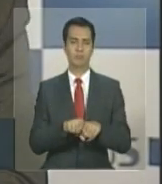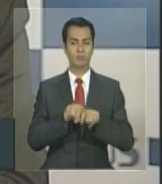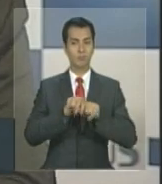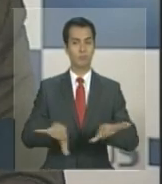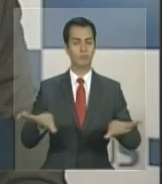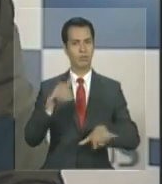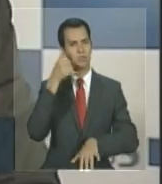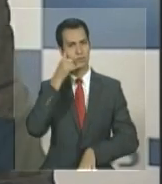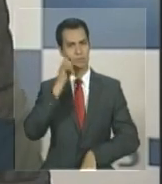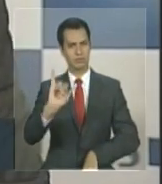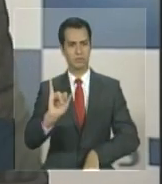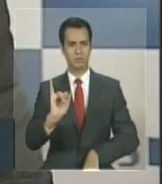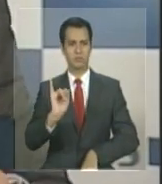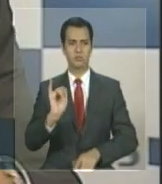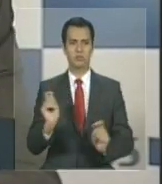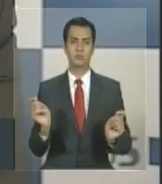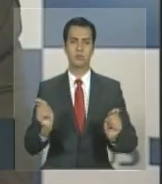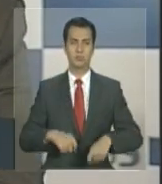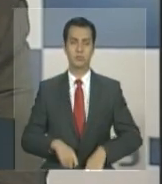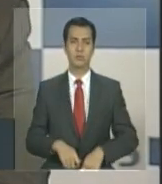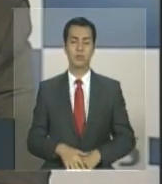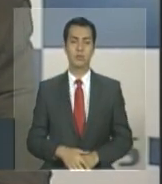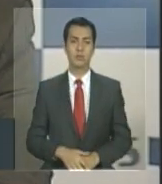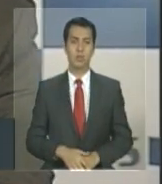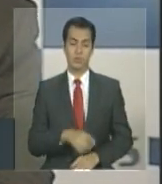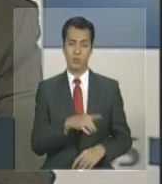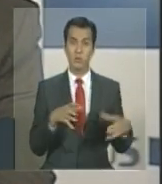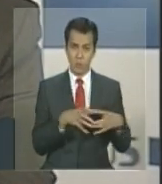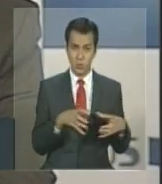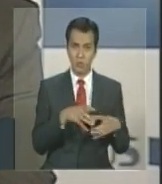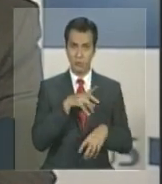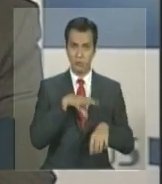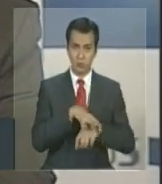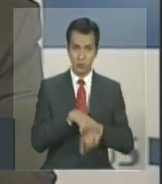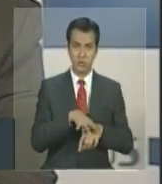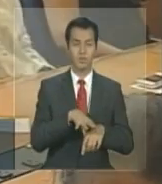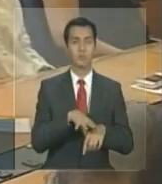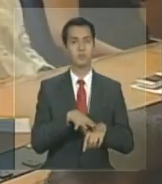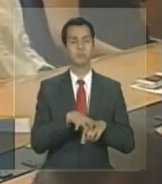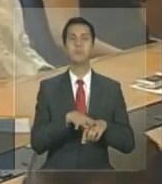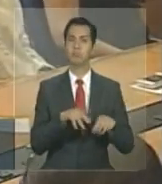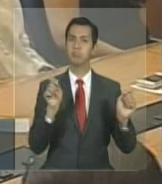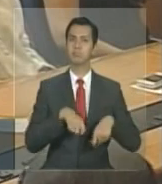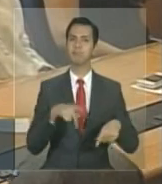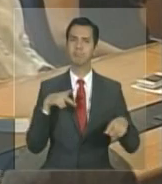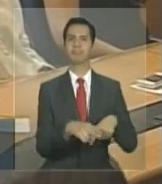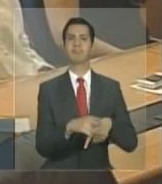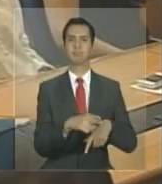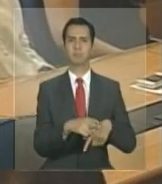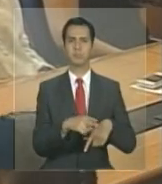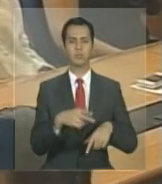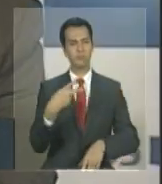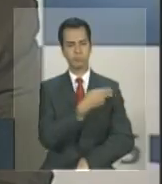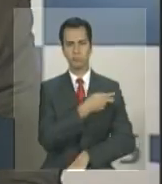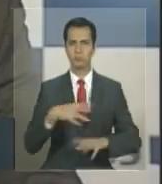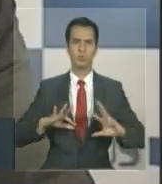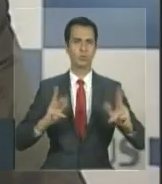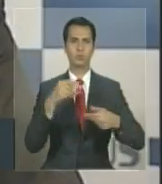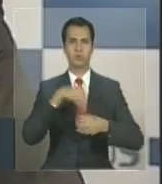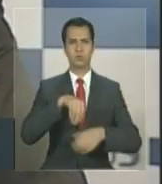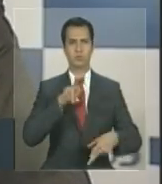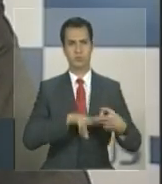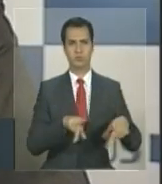possa bloquear uma importante cadeia de transmissão da influenza. Então, de novo, se preparando. Eu